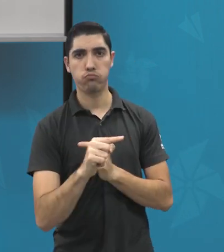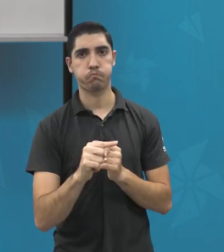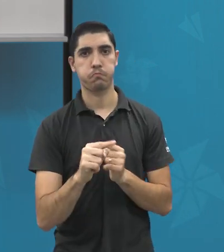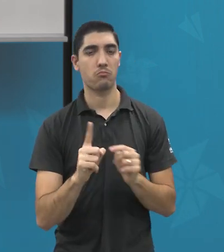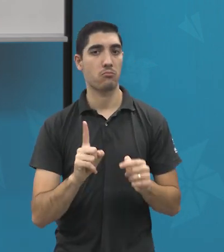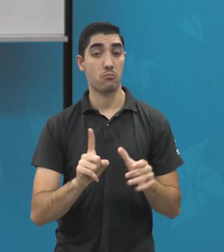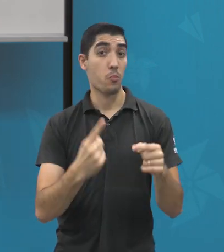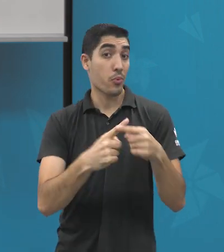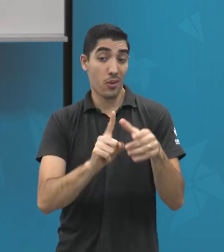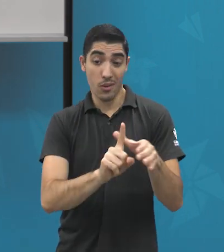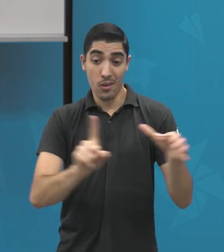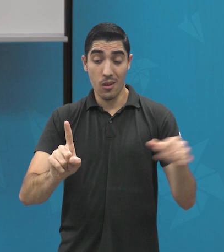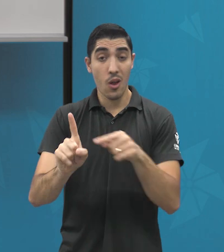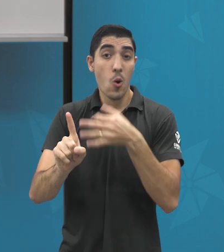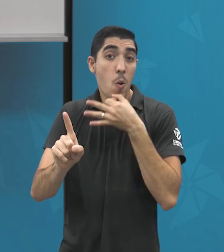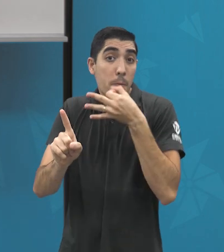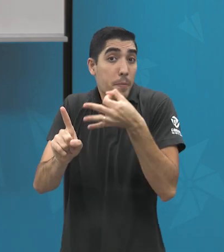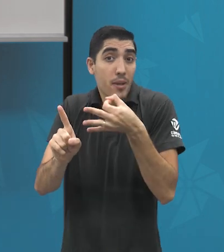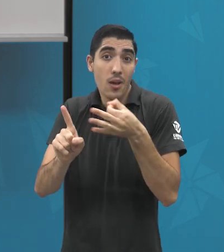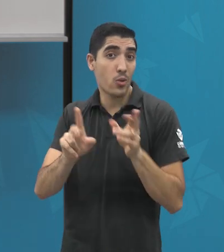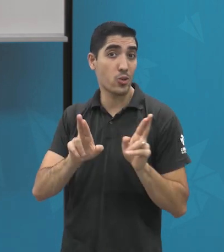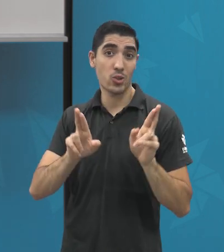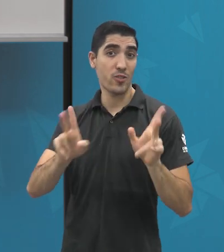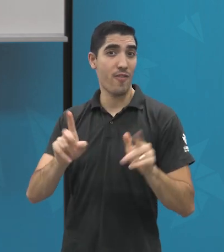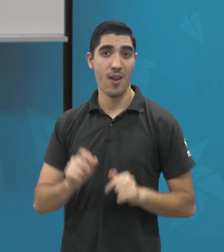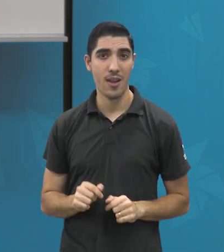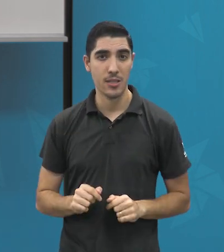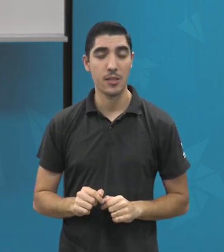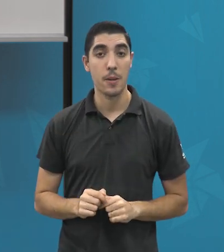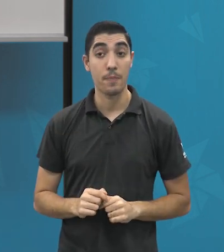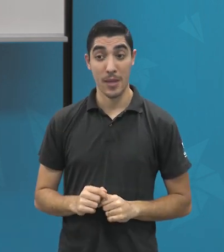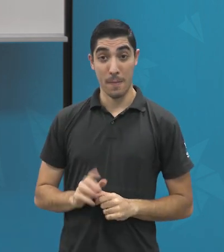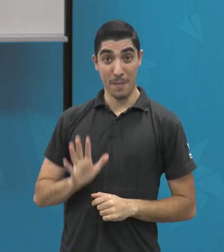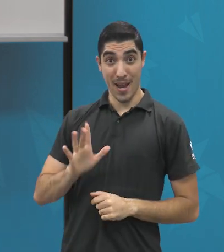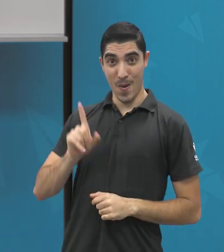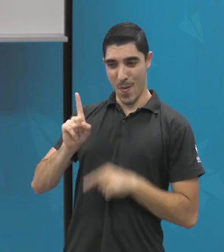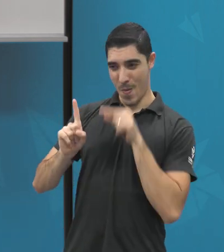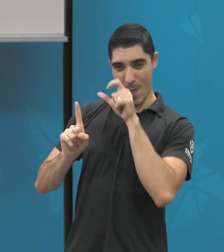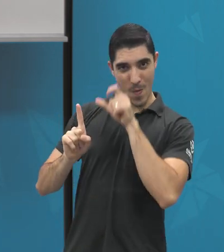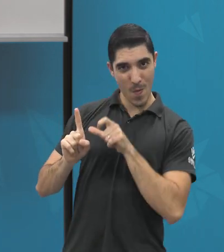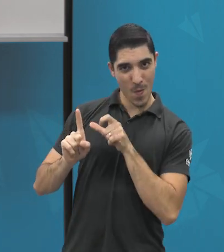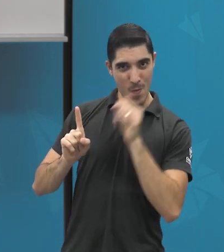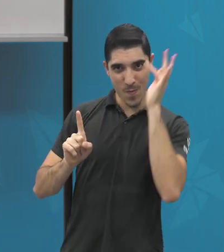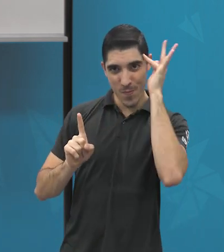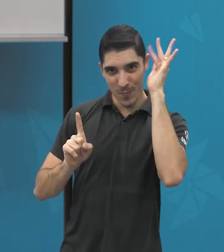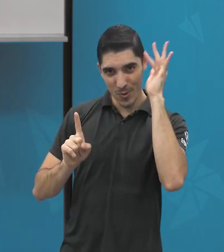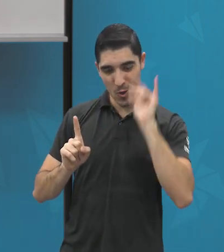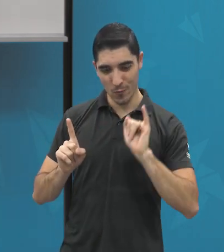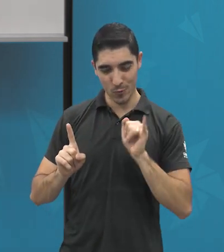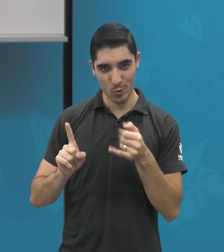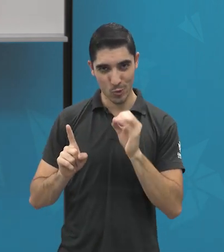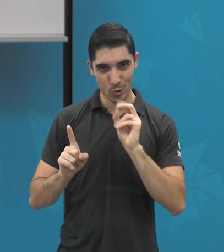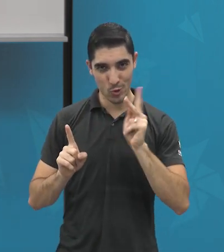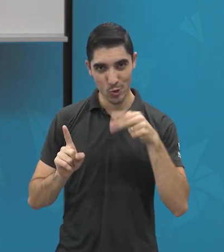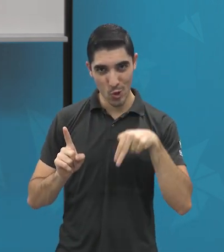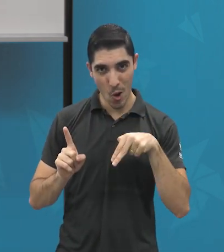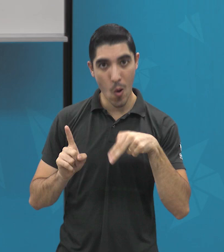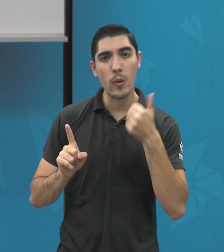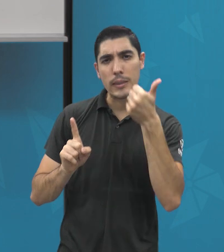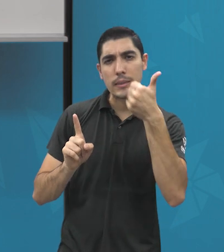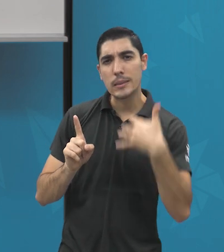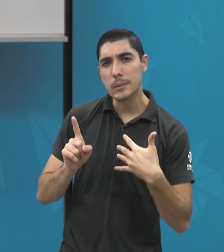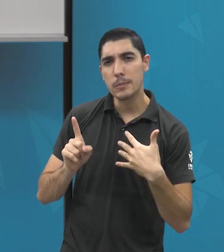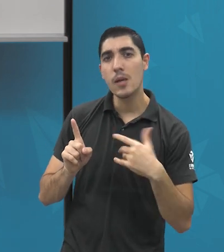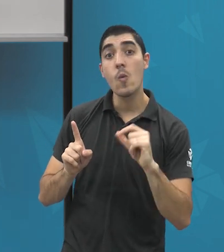o interessante é que o John Stuart Mill, ele leva a gente a pensar que mesmo numa